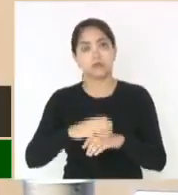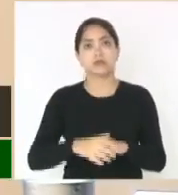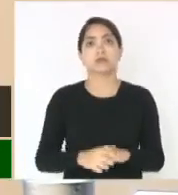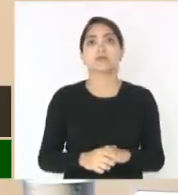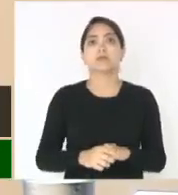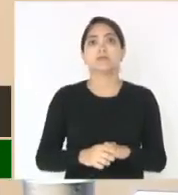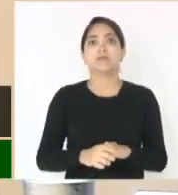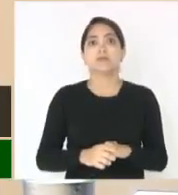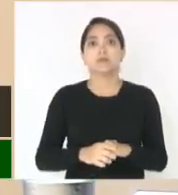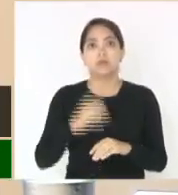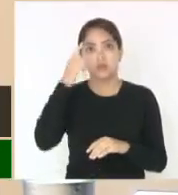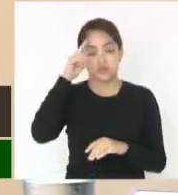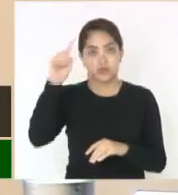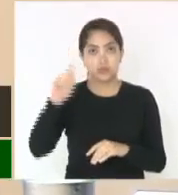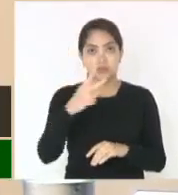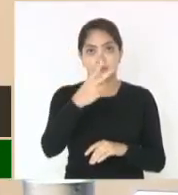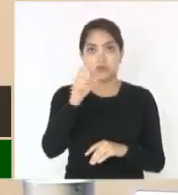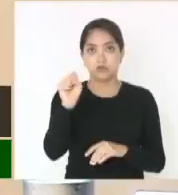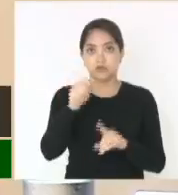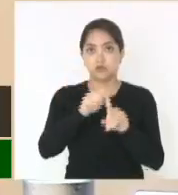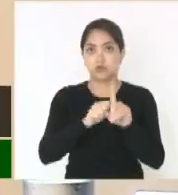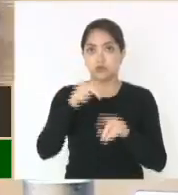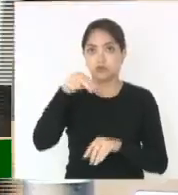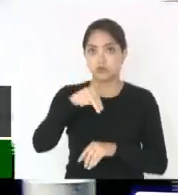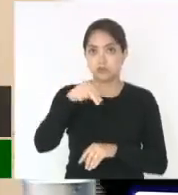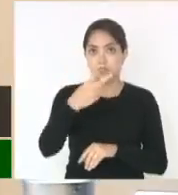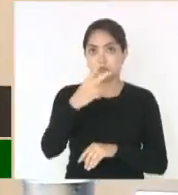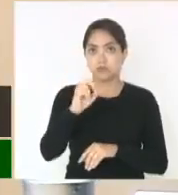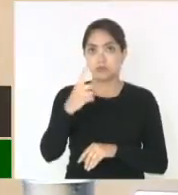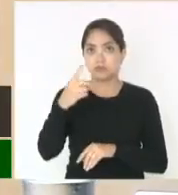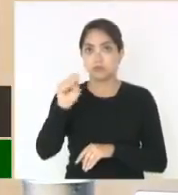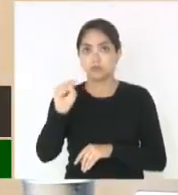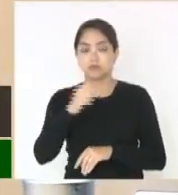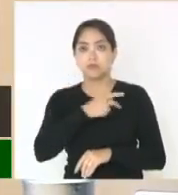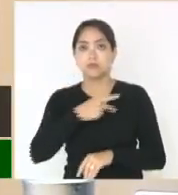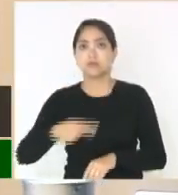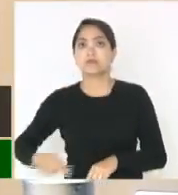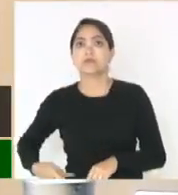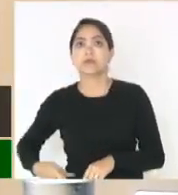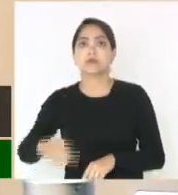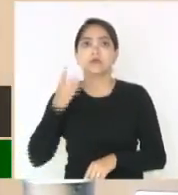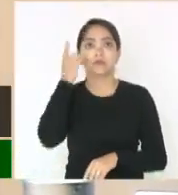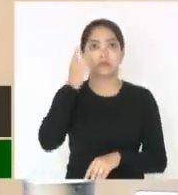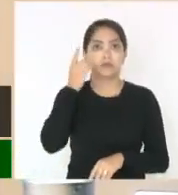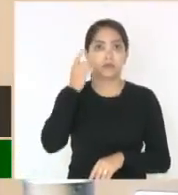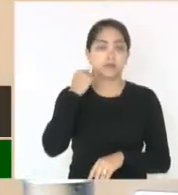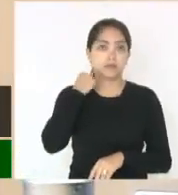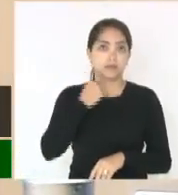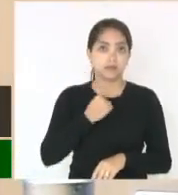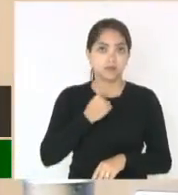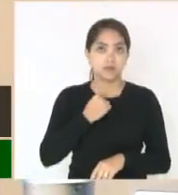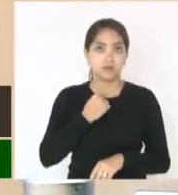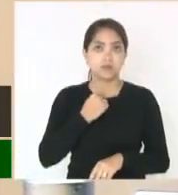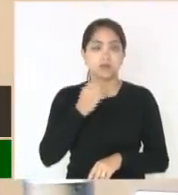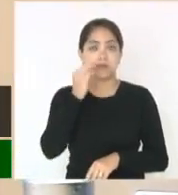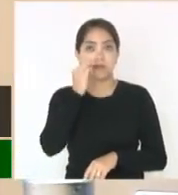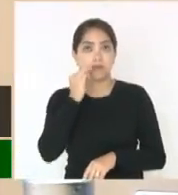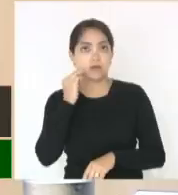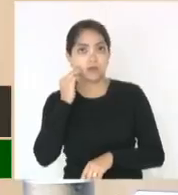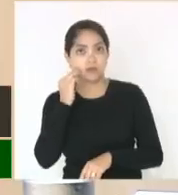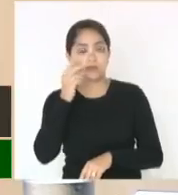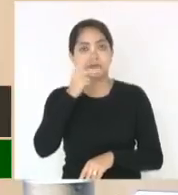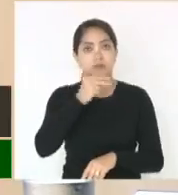Catarina, realizada em 28 de novembro de 2018. Na presidência, deputado Silvio, Mário Marcondes,